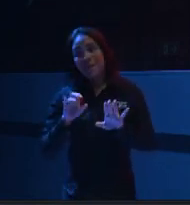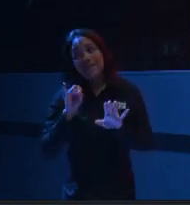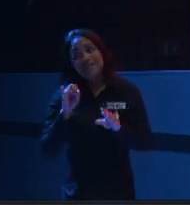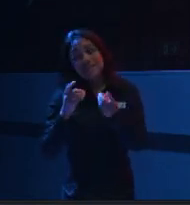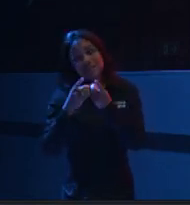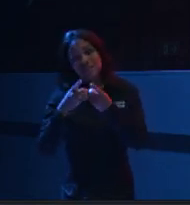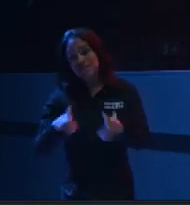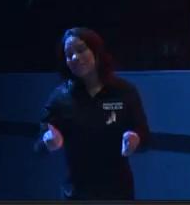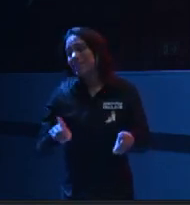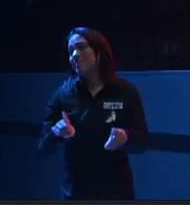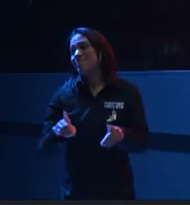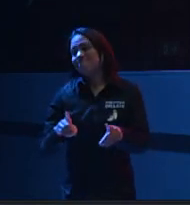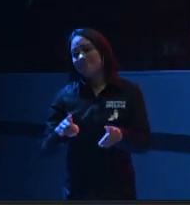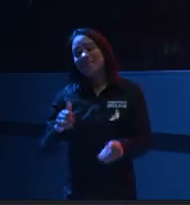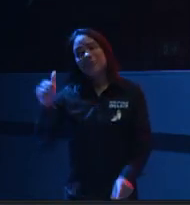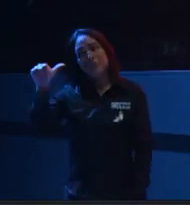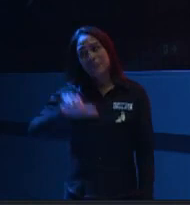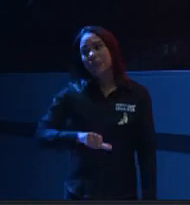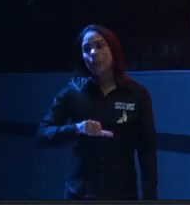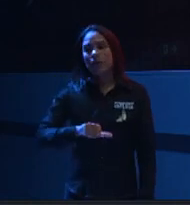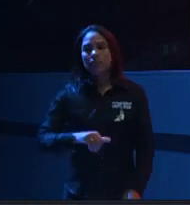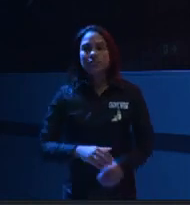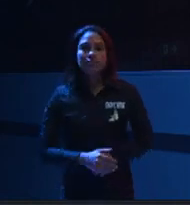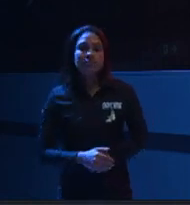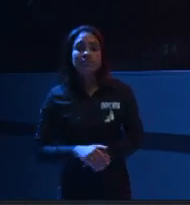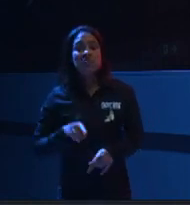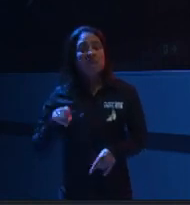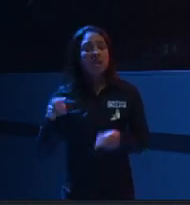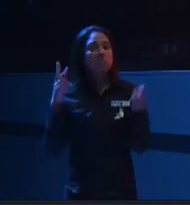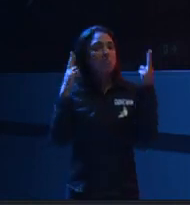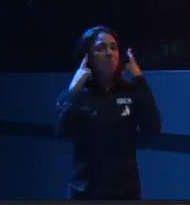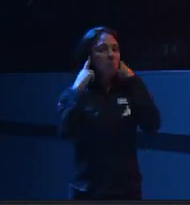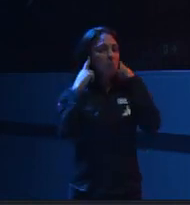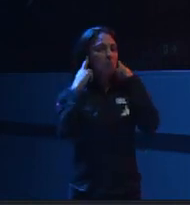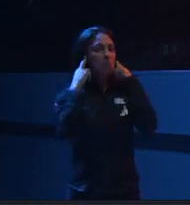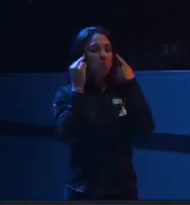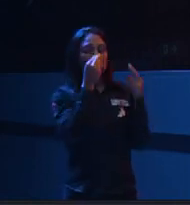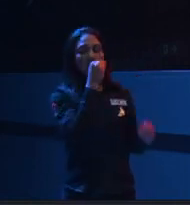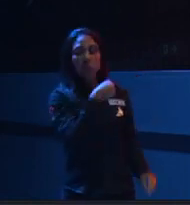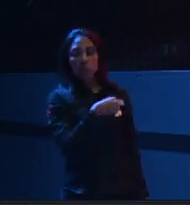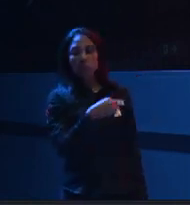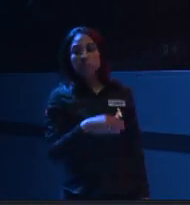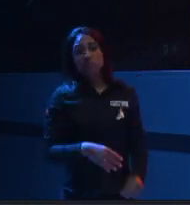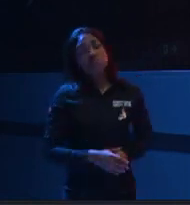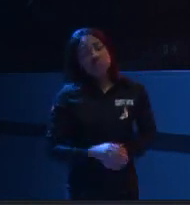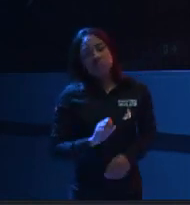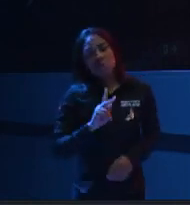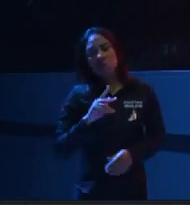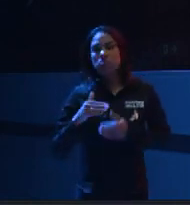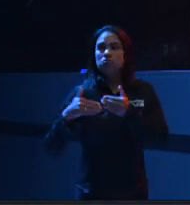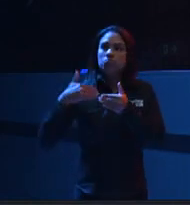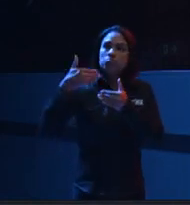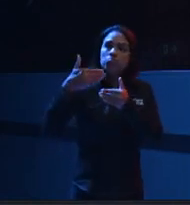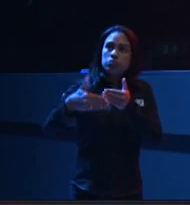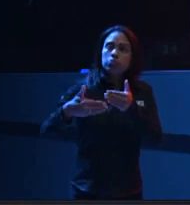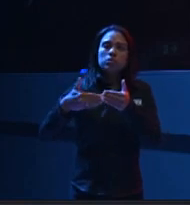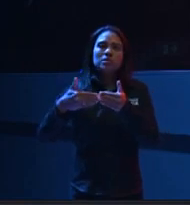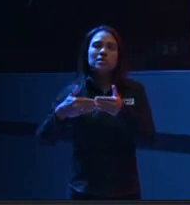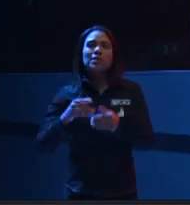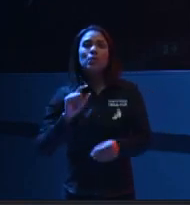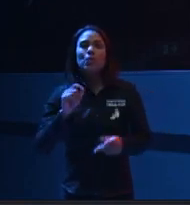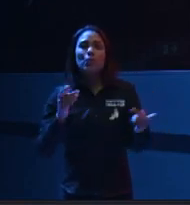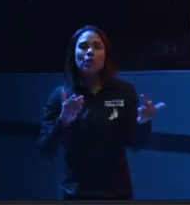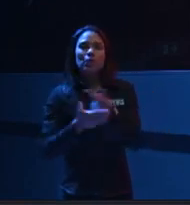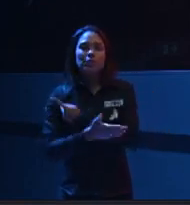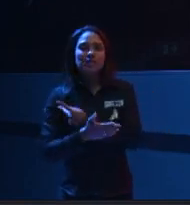ouviu acabou o casamento passou um tempo depois aquela moça ela entrou em contato com o